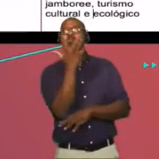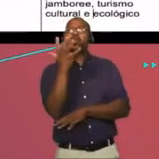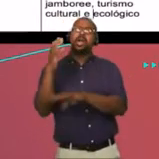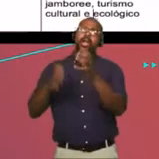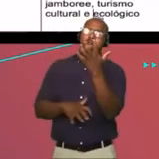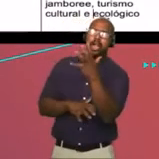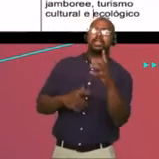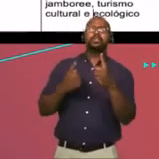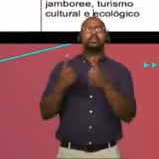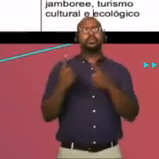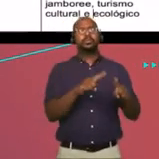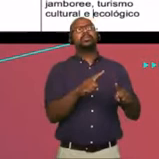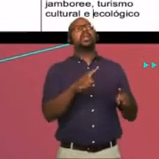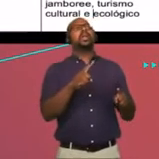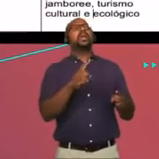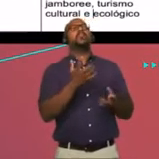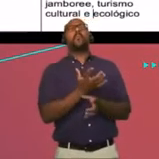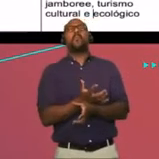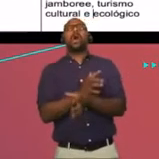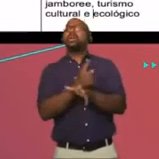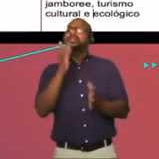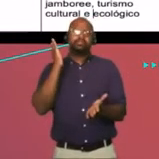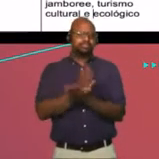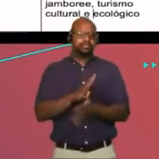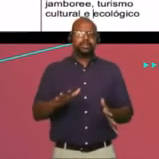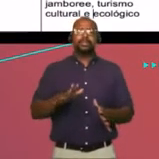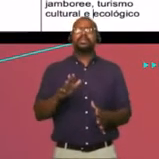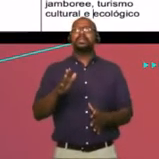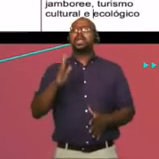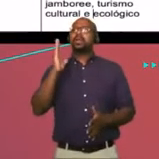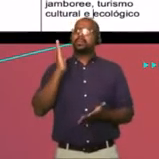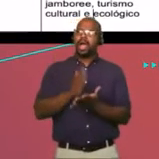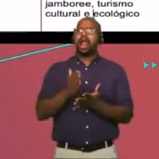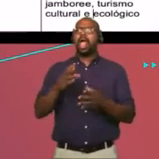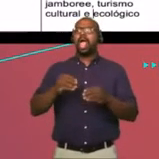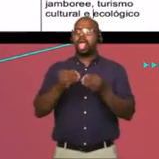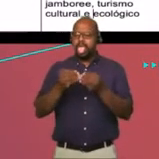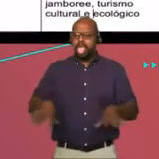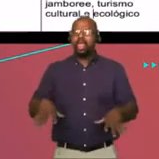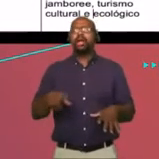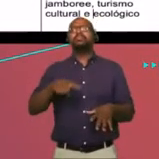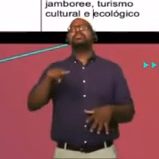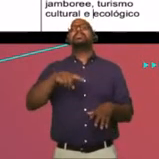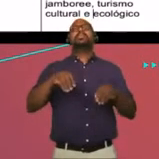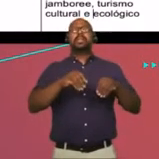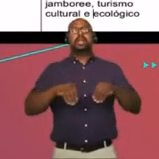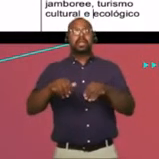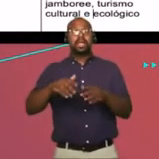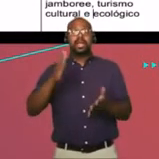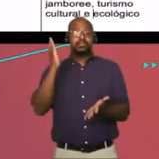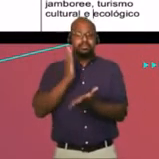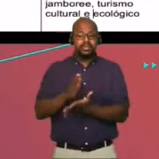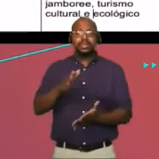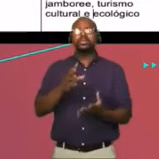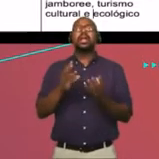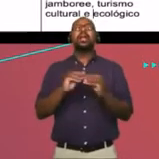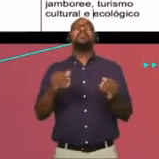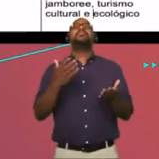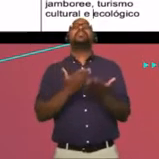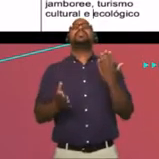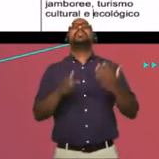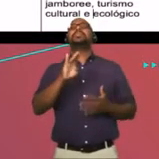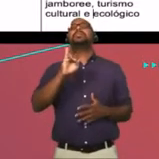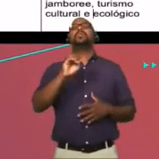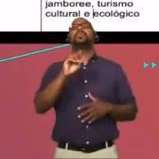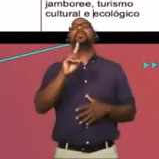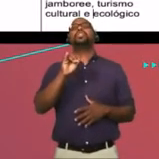combater a desertificação de terem reverter a degradação da terra e deter a perda de biodiversidade